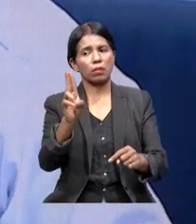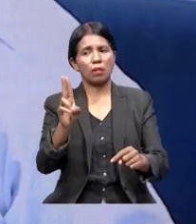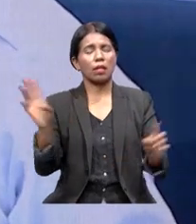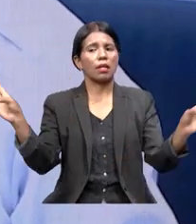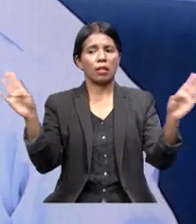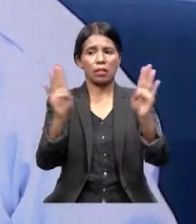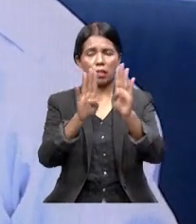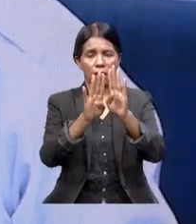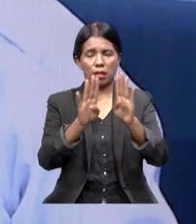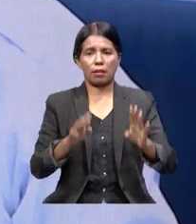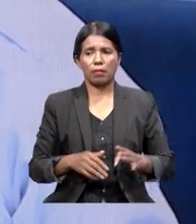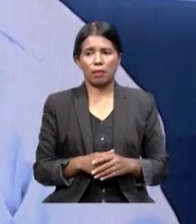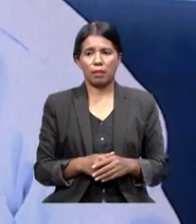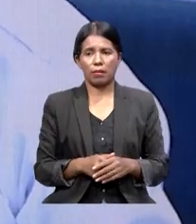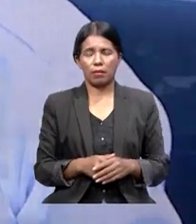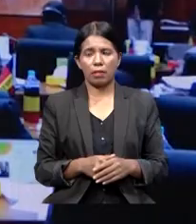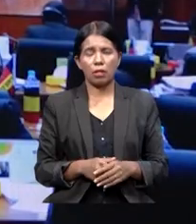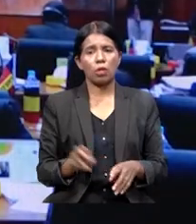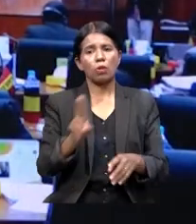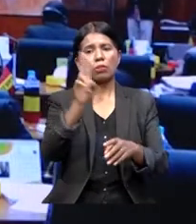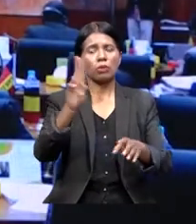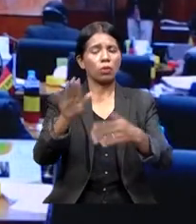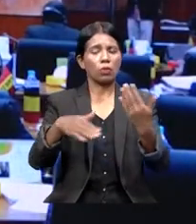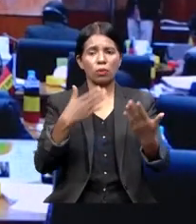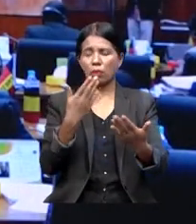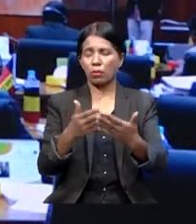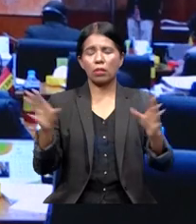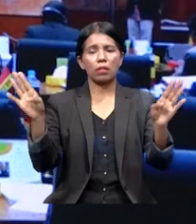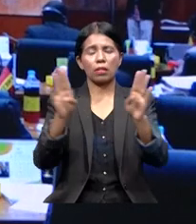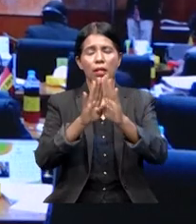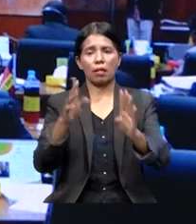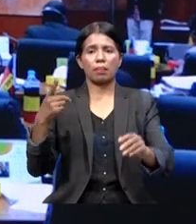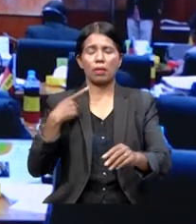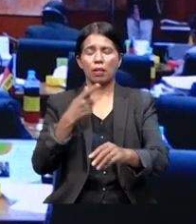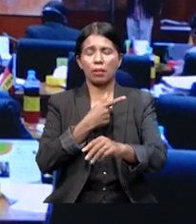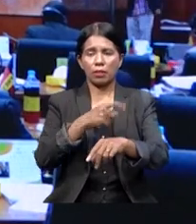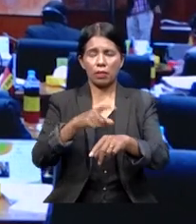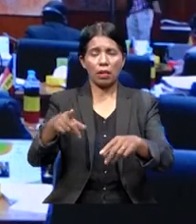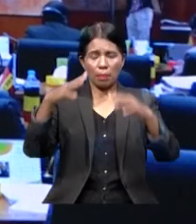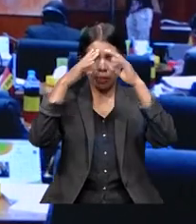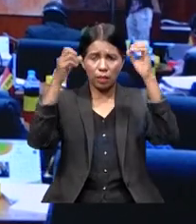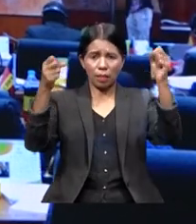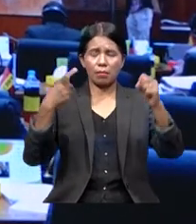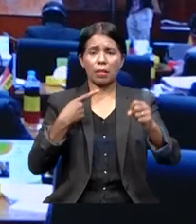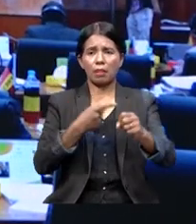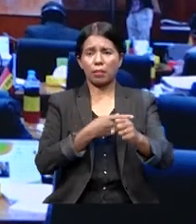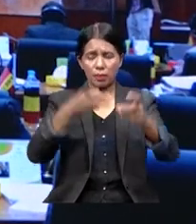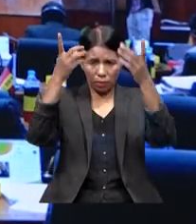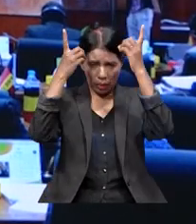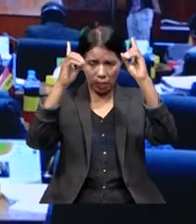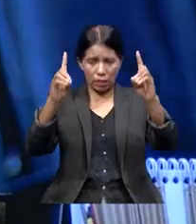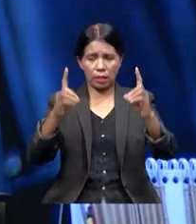bloqueia. Muito obrigado. Usa maioria bloqueia inquérito parlamentar. Nebe presidente parlamento decide tiona.